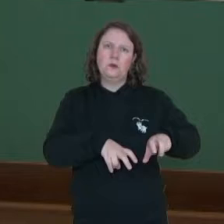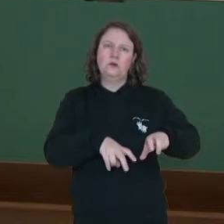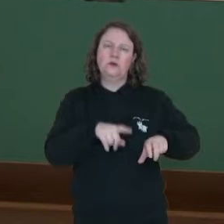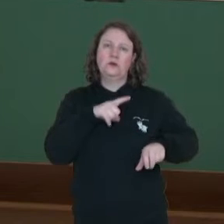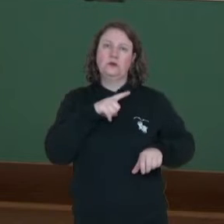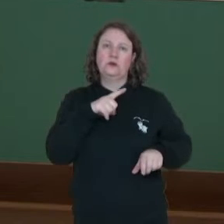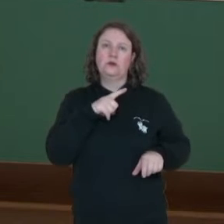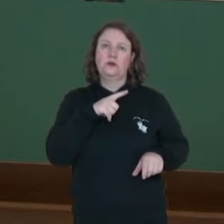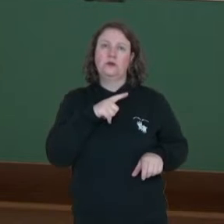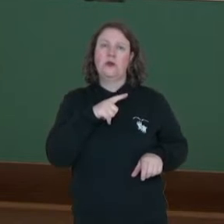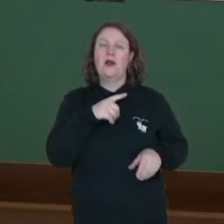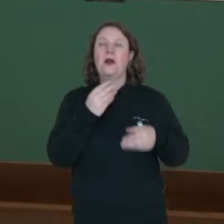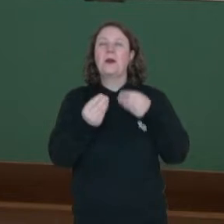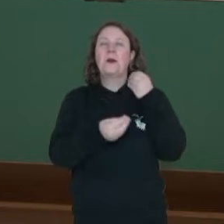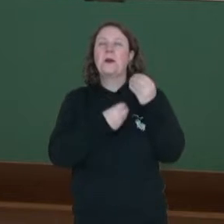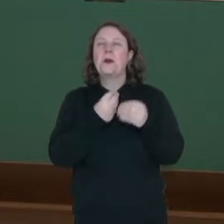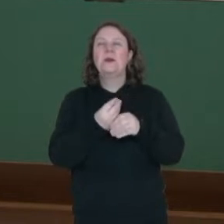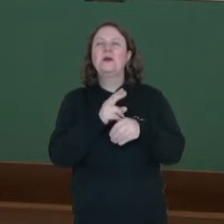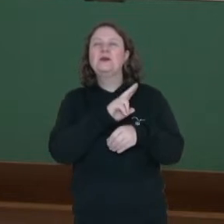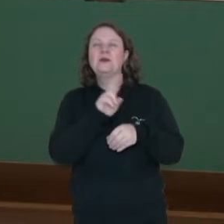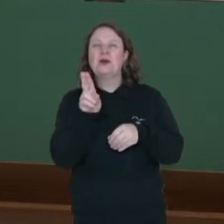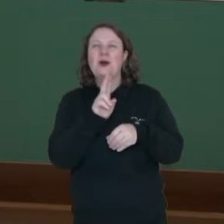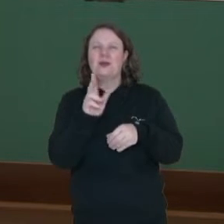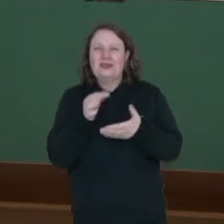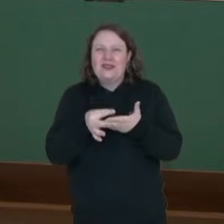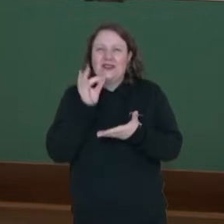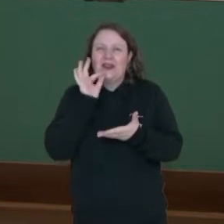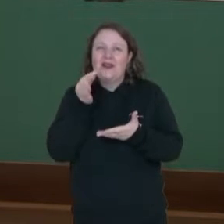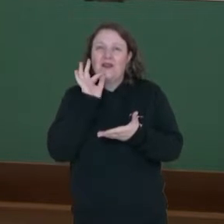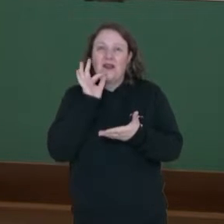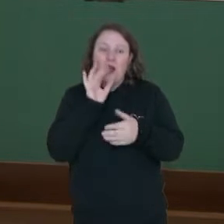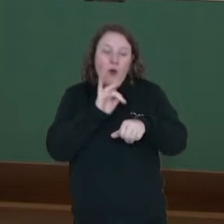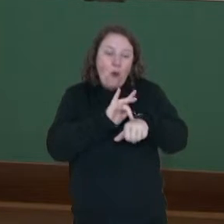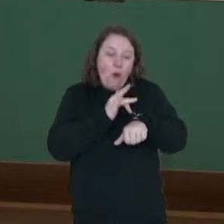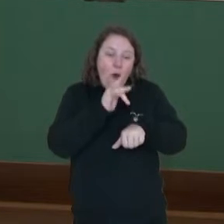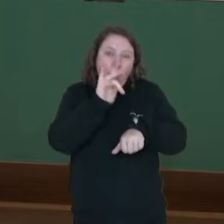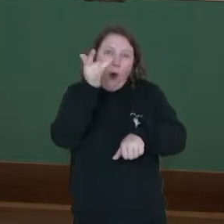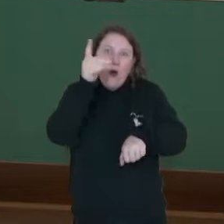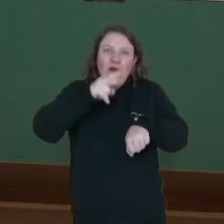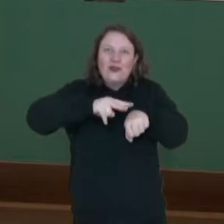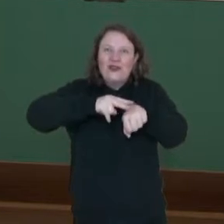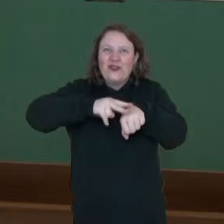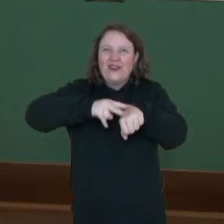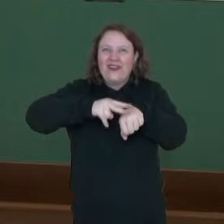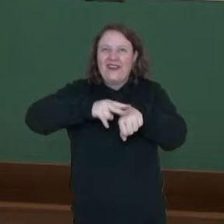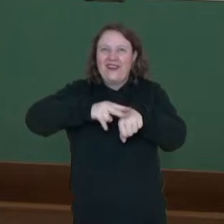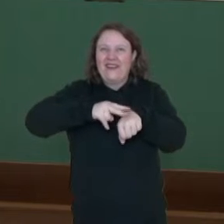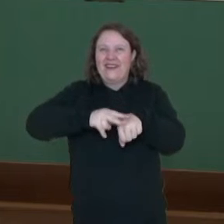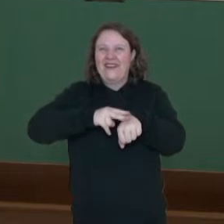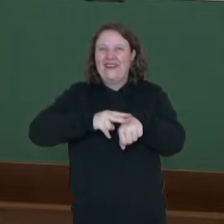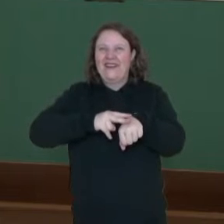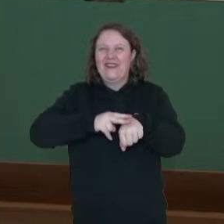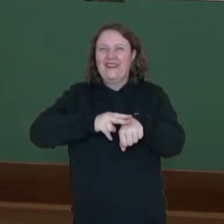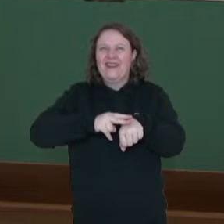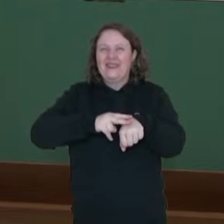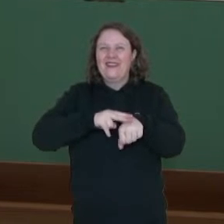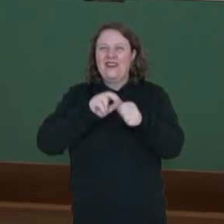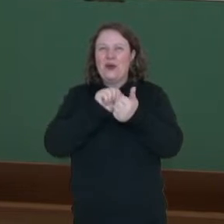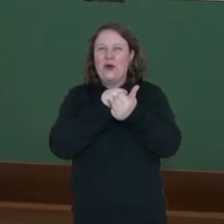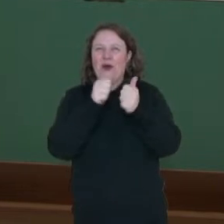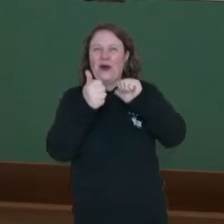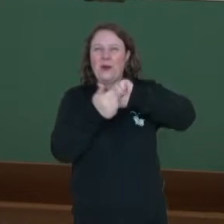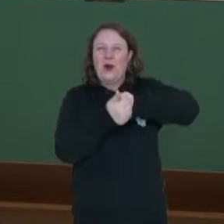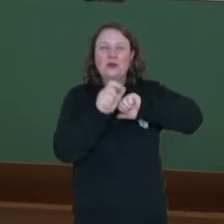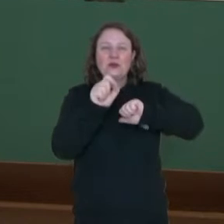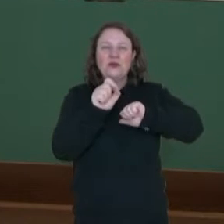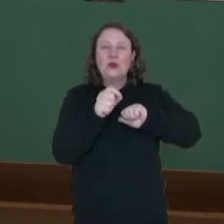ouro verde, né, como o café vai ser chamado, na região de Londrina, né, o principal teatro ali de Londrina, Ouro Verde,